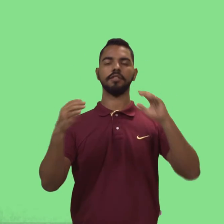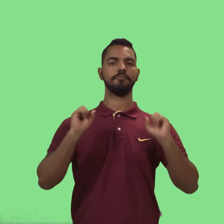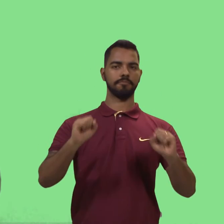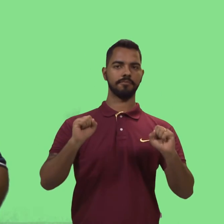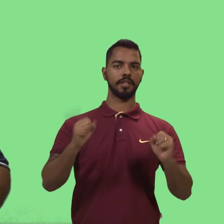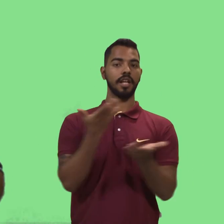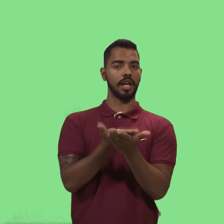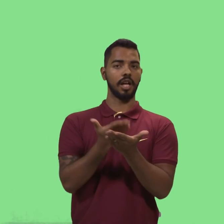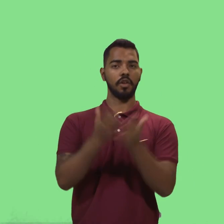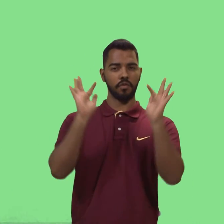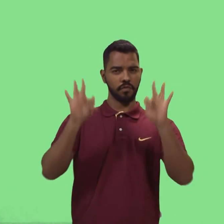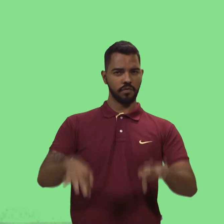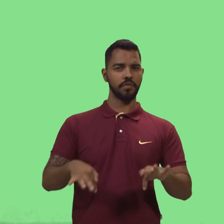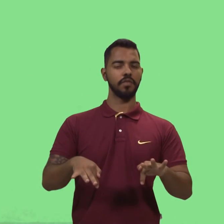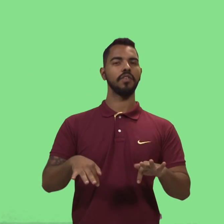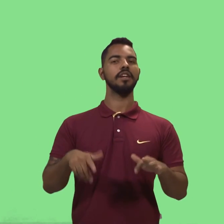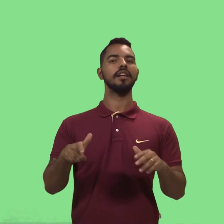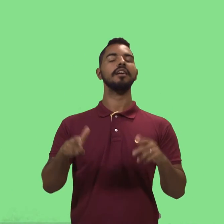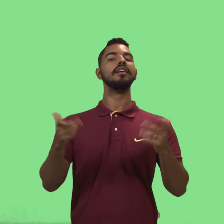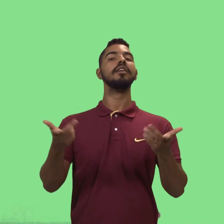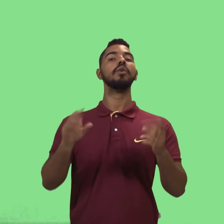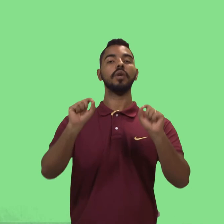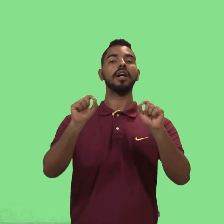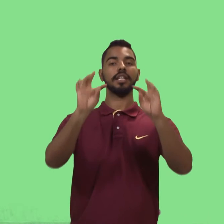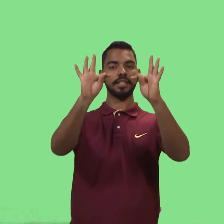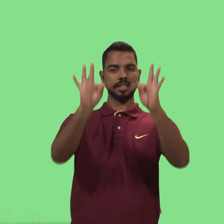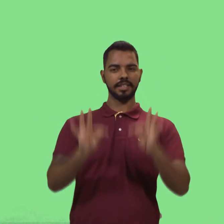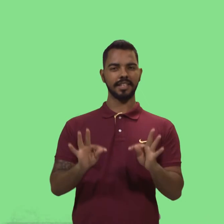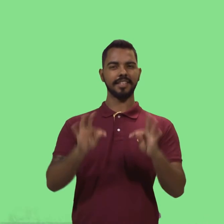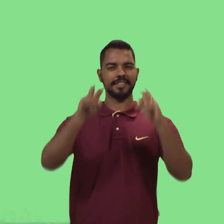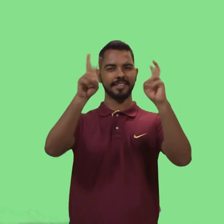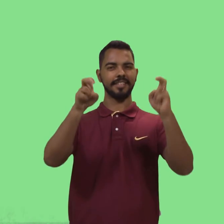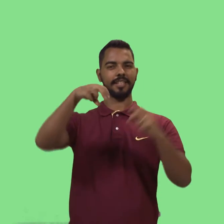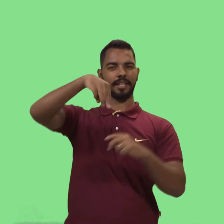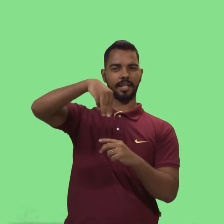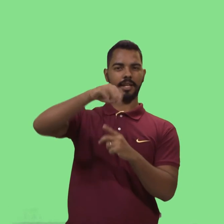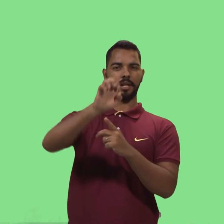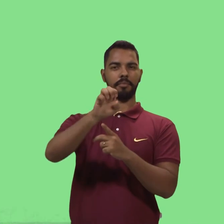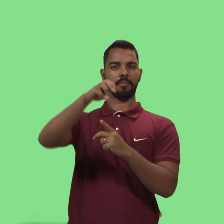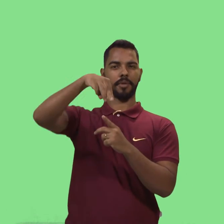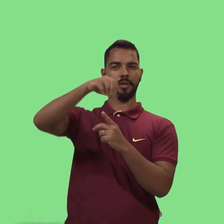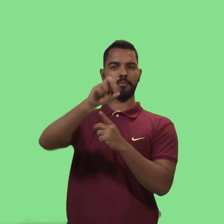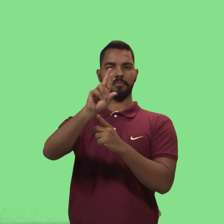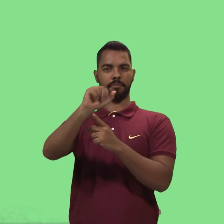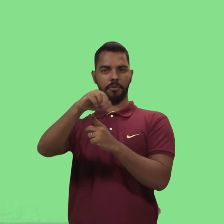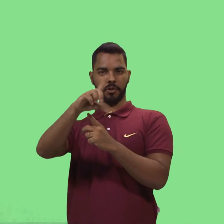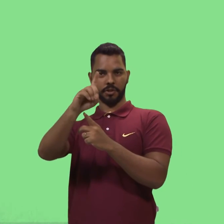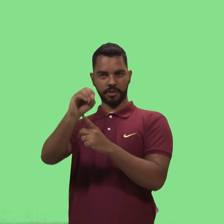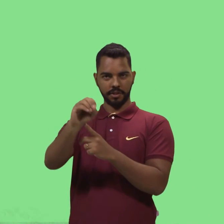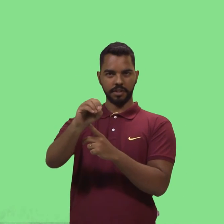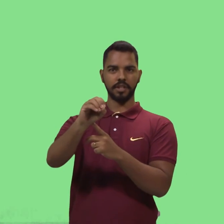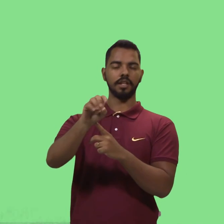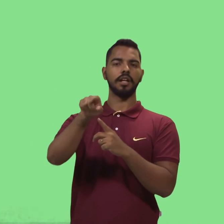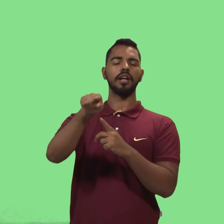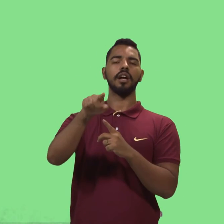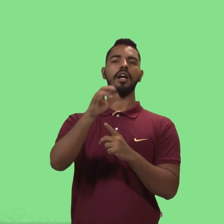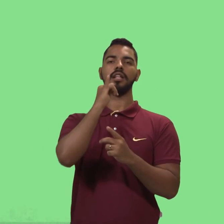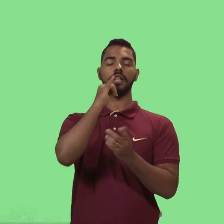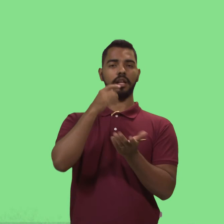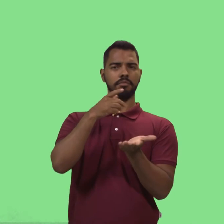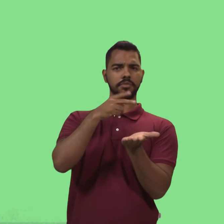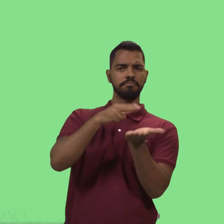aula que o memorando é utilizado para agilizar a comunicação quando não há necessidade de formalizar o retorno. E